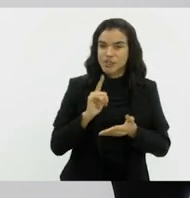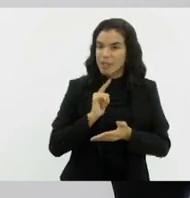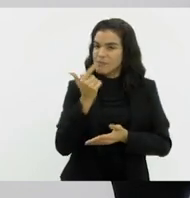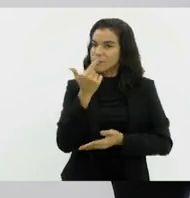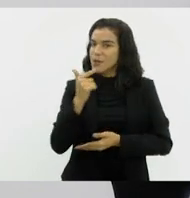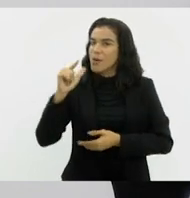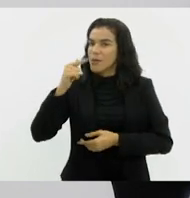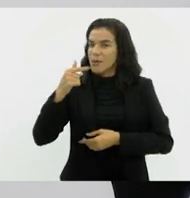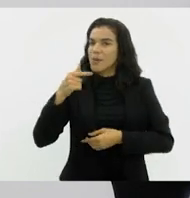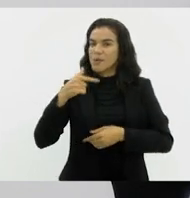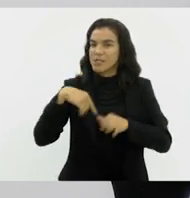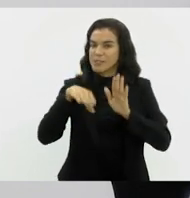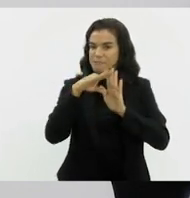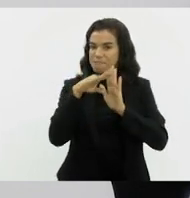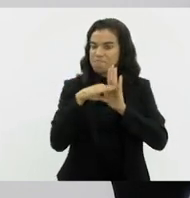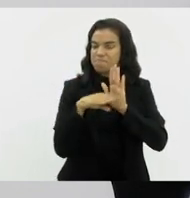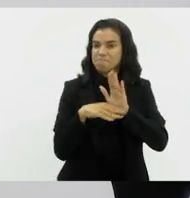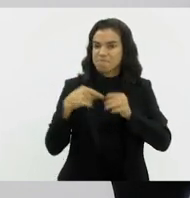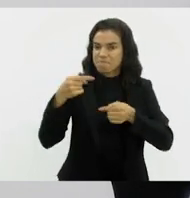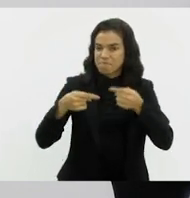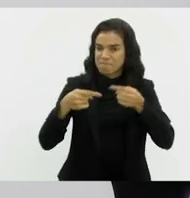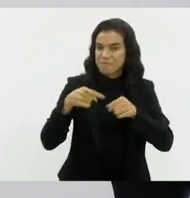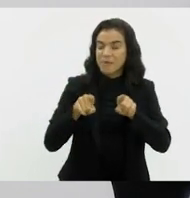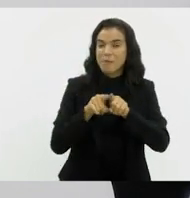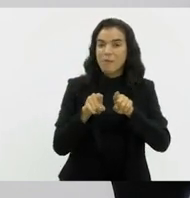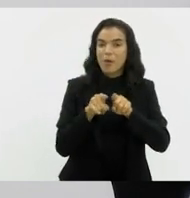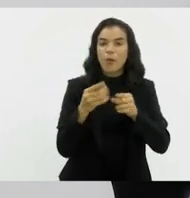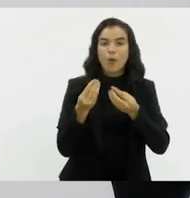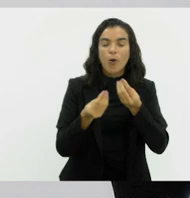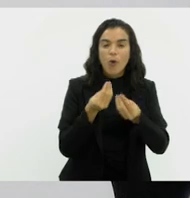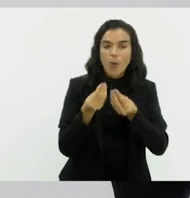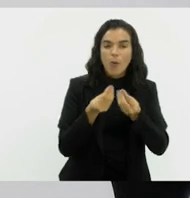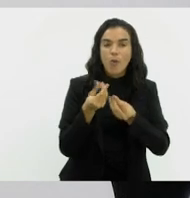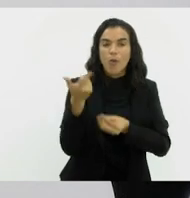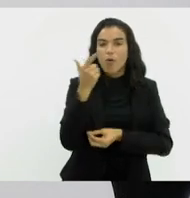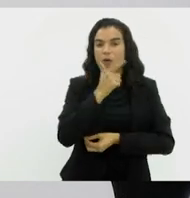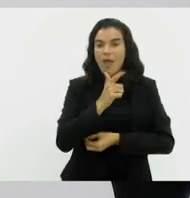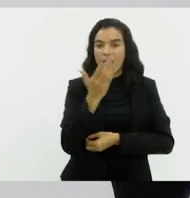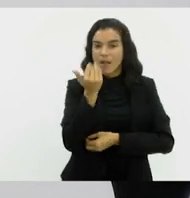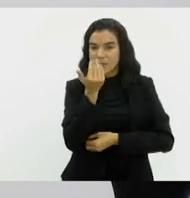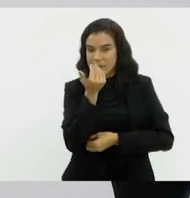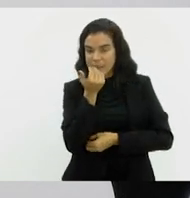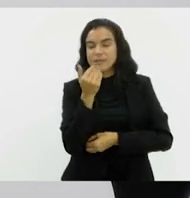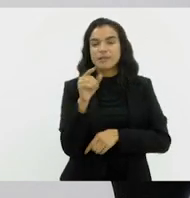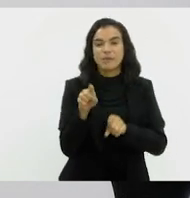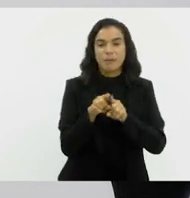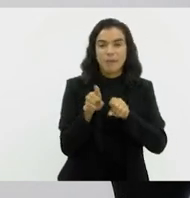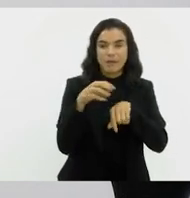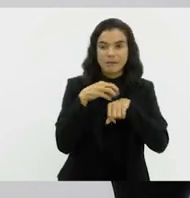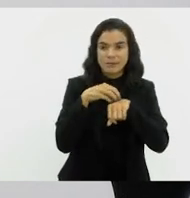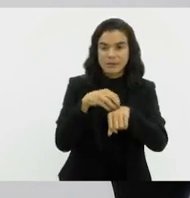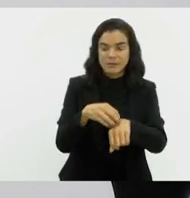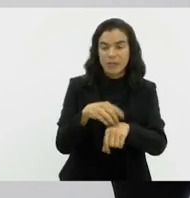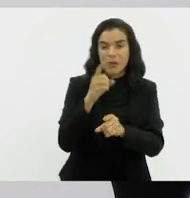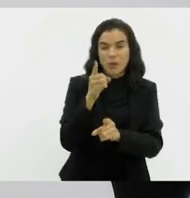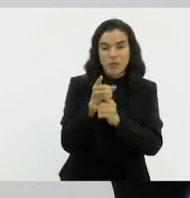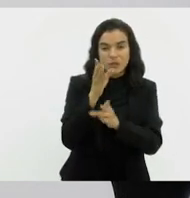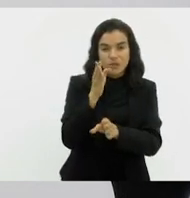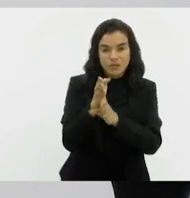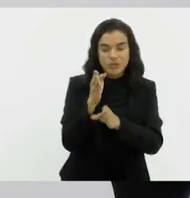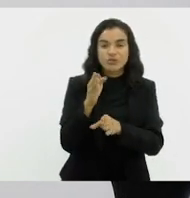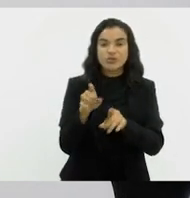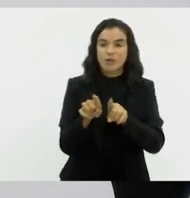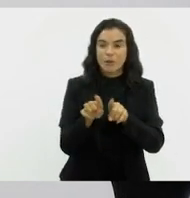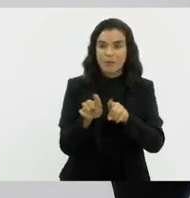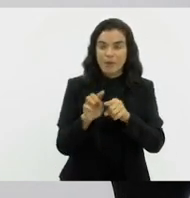também muito importantes, como acesso à alimentação e transporte, como foi falado, como acesso ao diagnóstico e tratamento